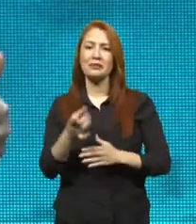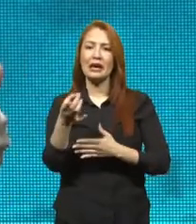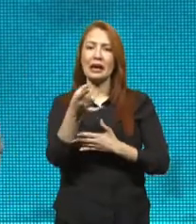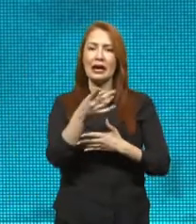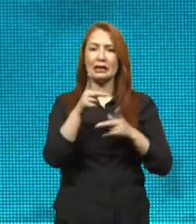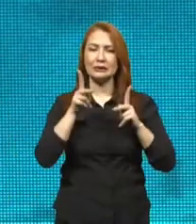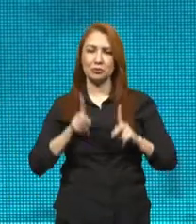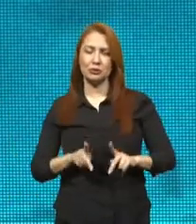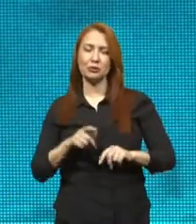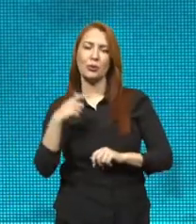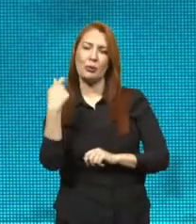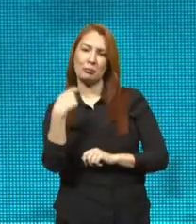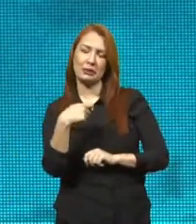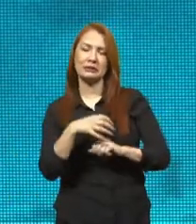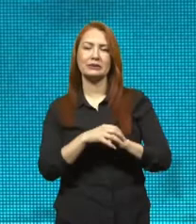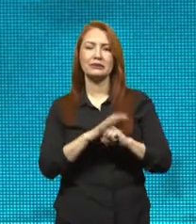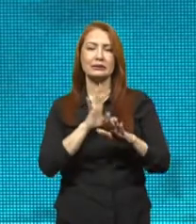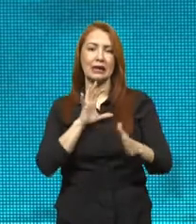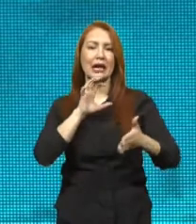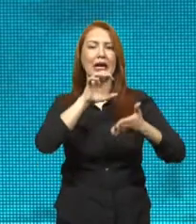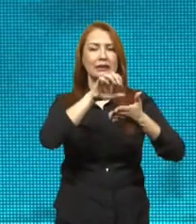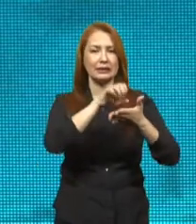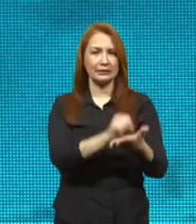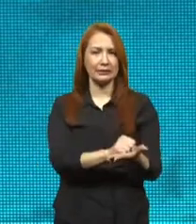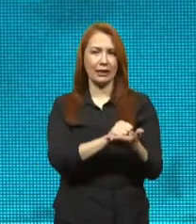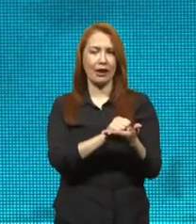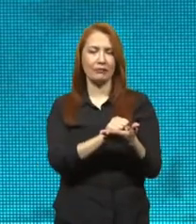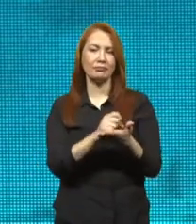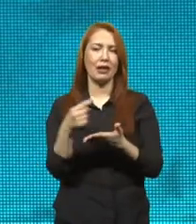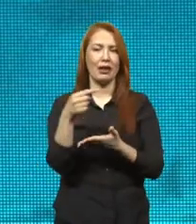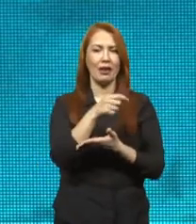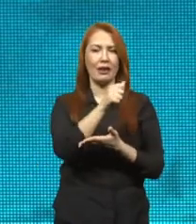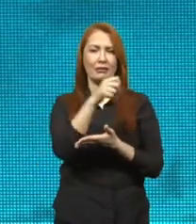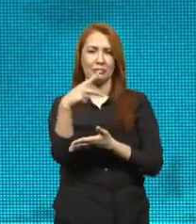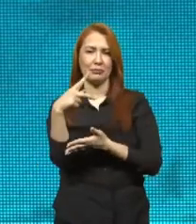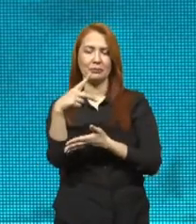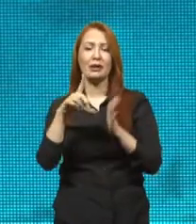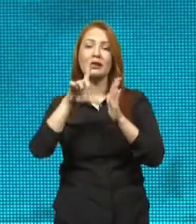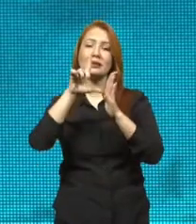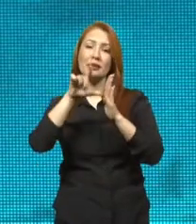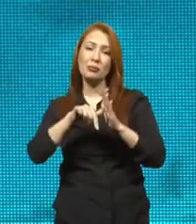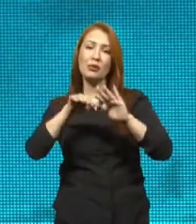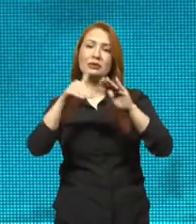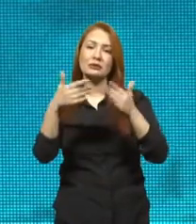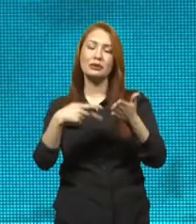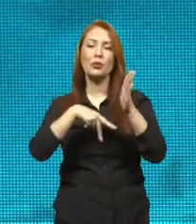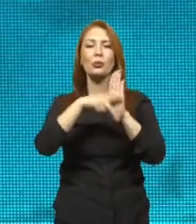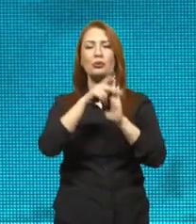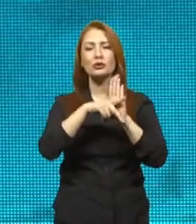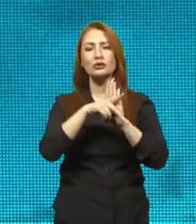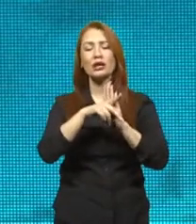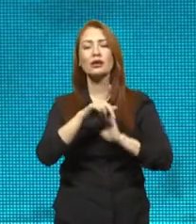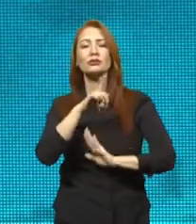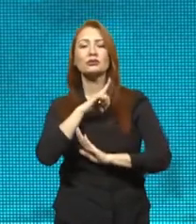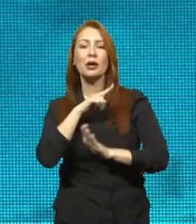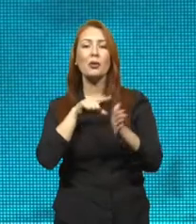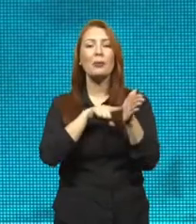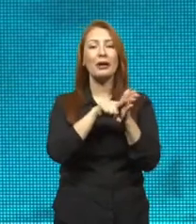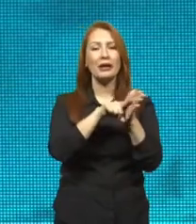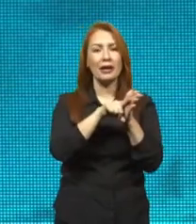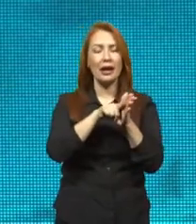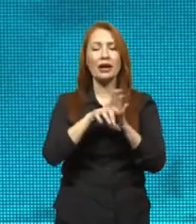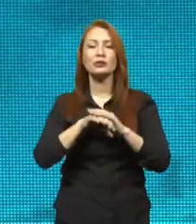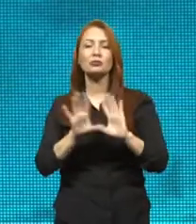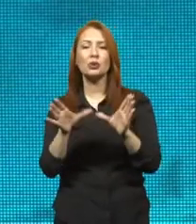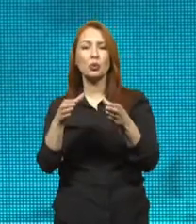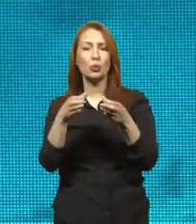interessada deve cadastrar o seu projeto nessa ferramenta. E ele vai ser analisado pela equipe de marketing ou de desenvolvimento sustentável,